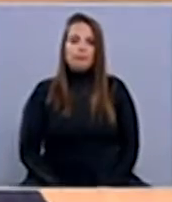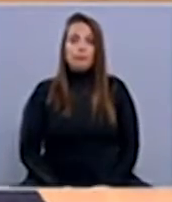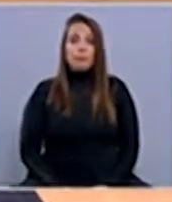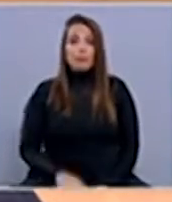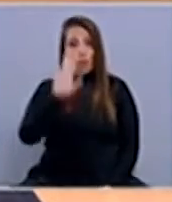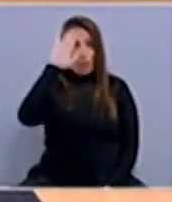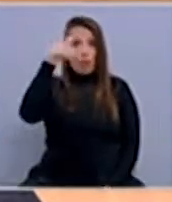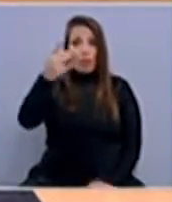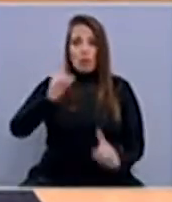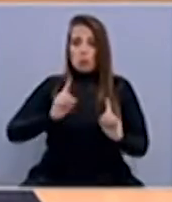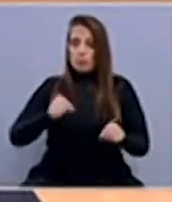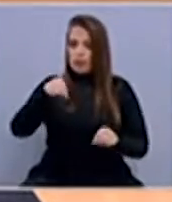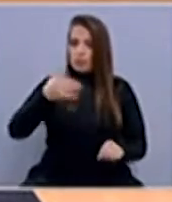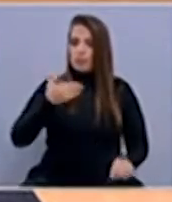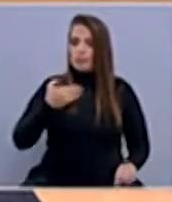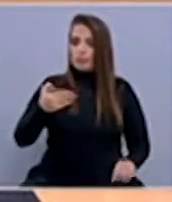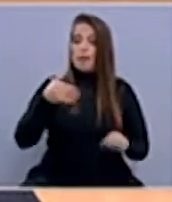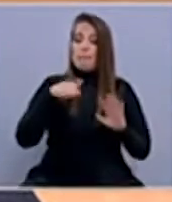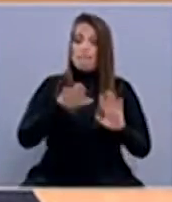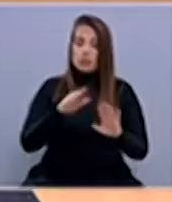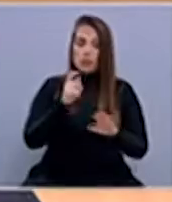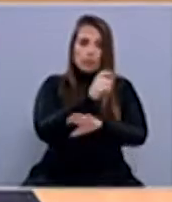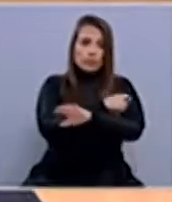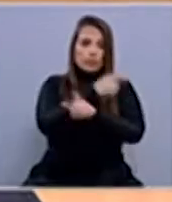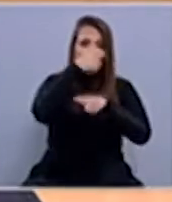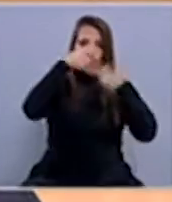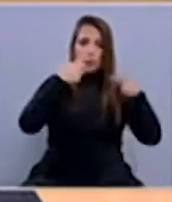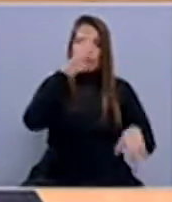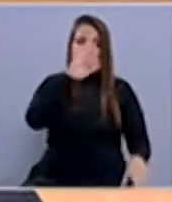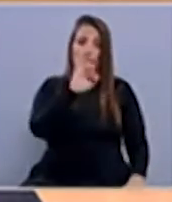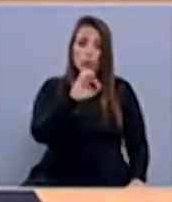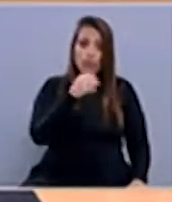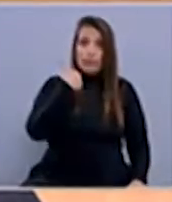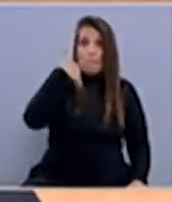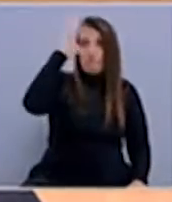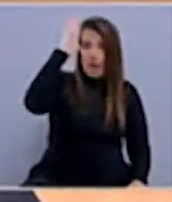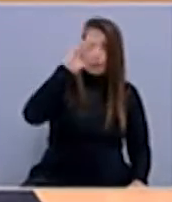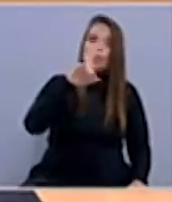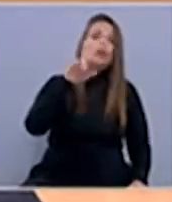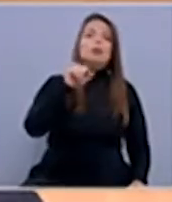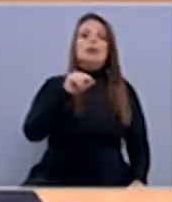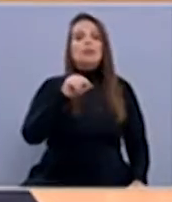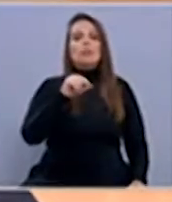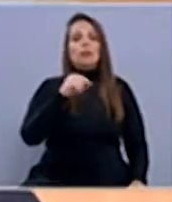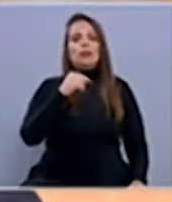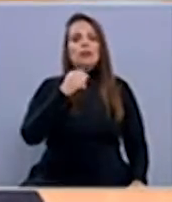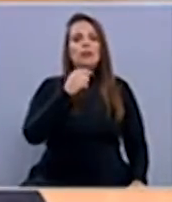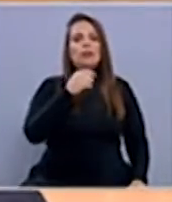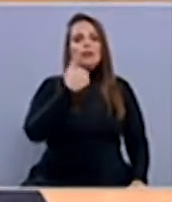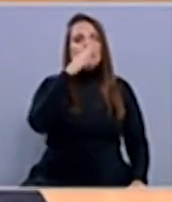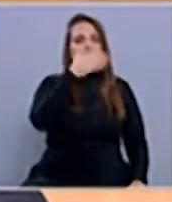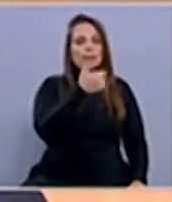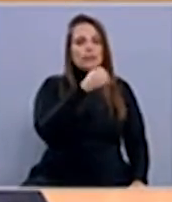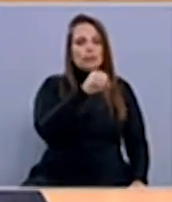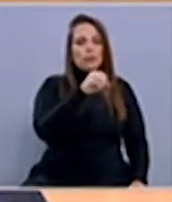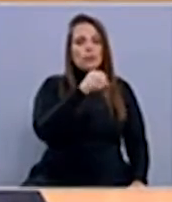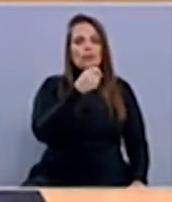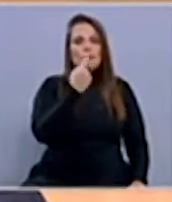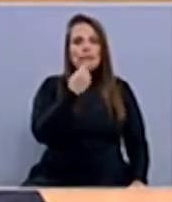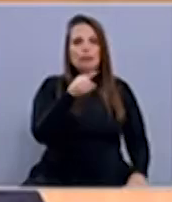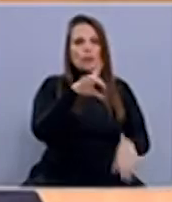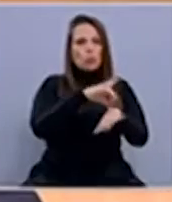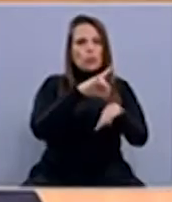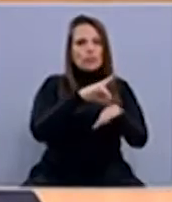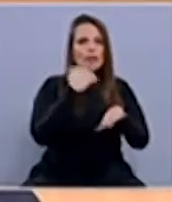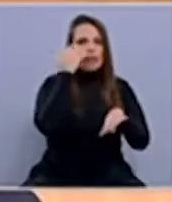Estava previsto arrancar esta semana, mas a vacinação da população com mais de 80 anos e de 50 com pelo menos uma doença grave está